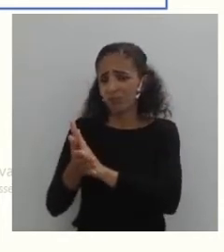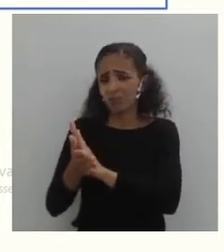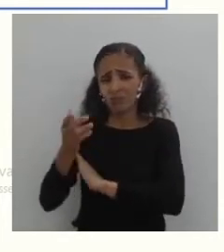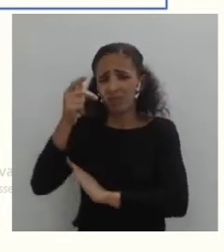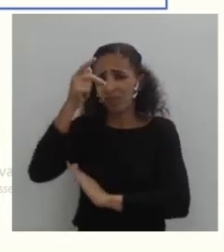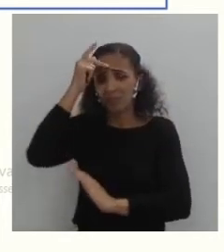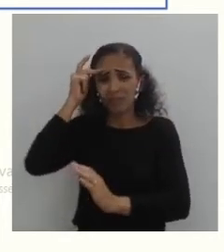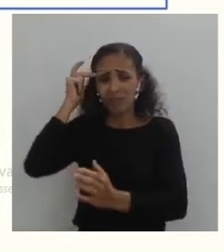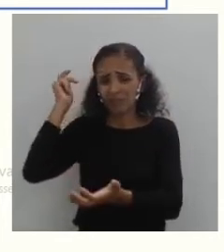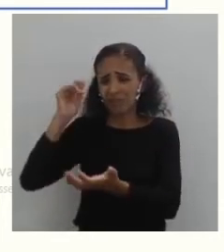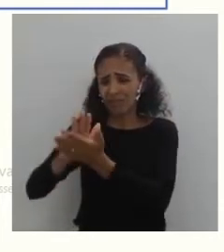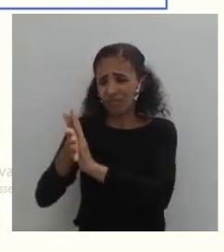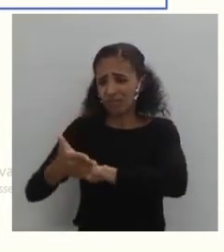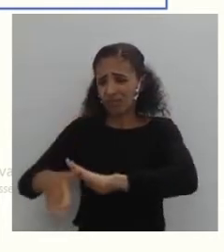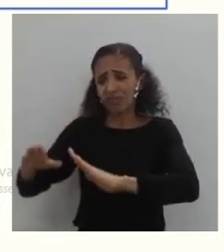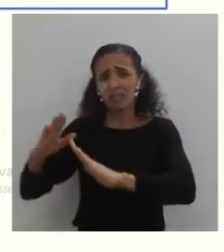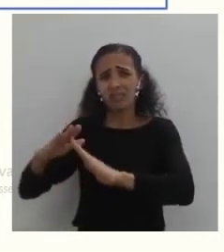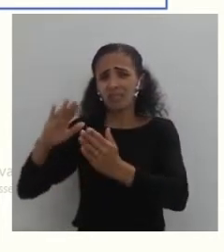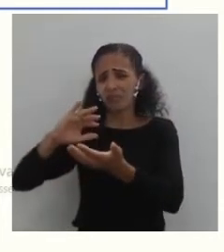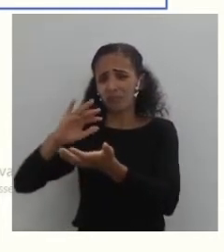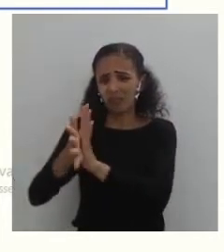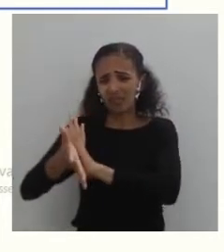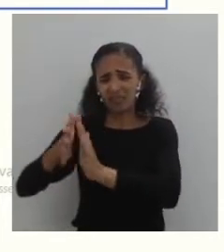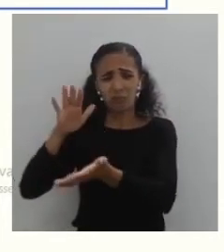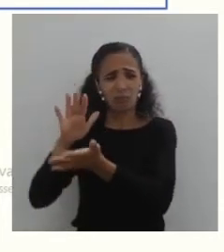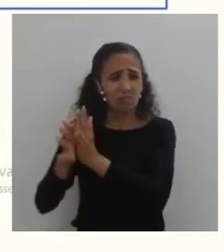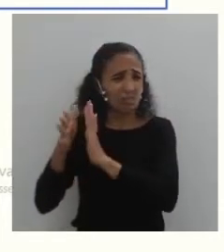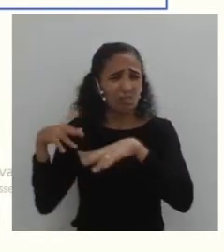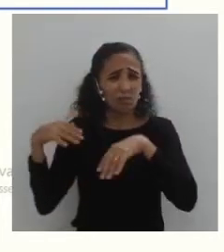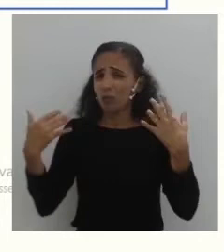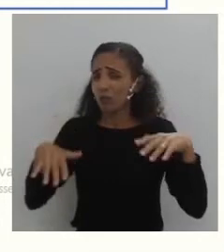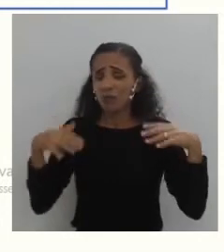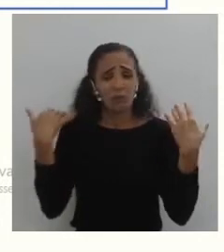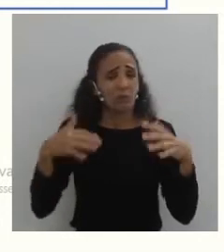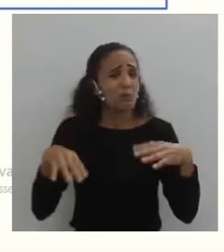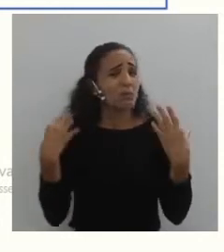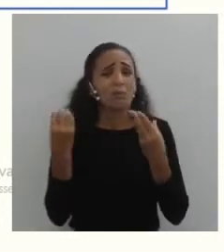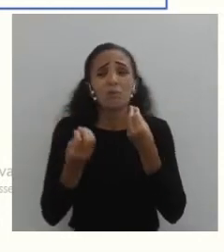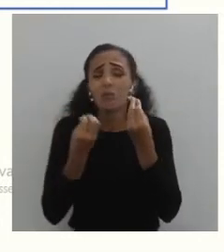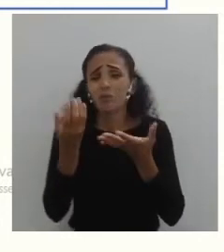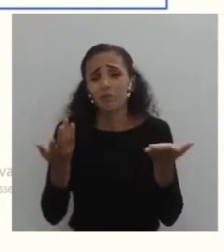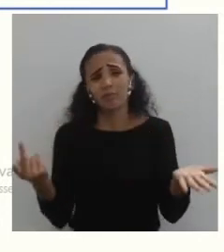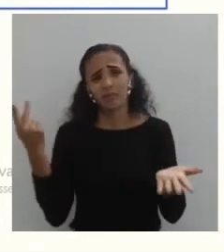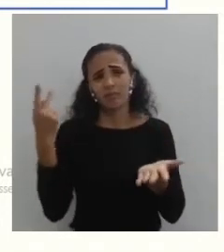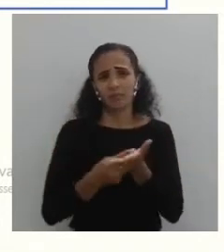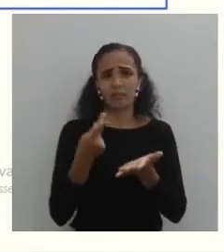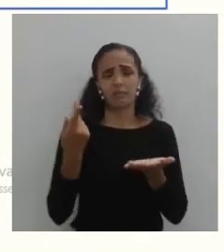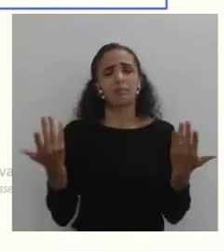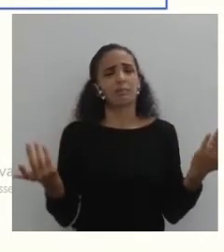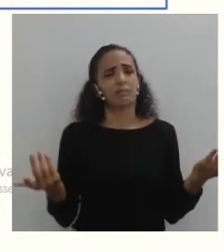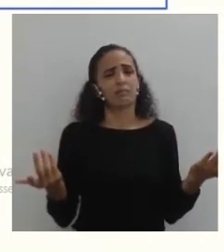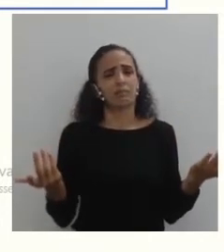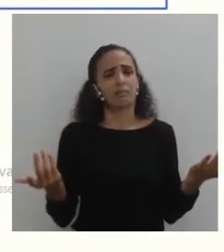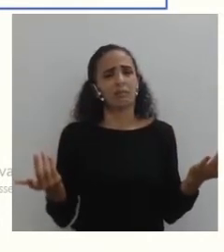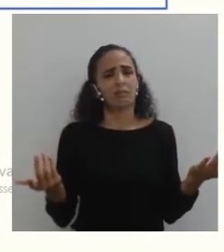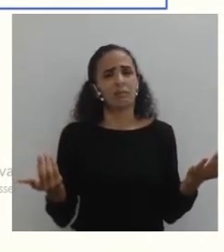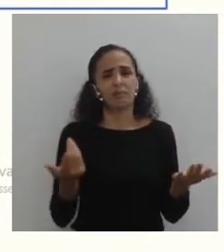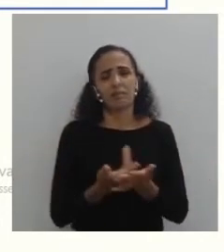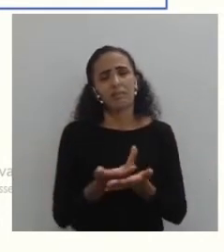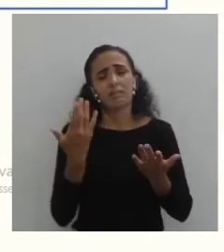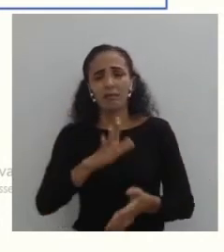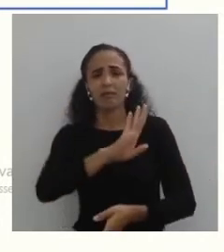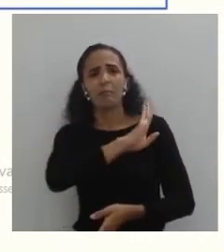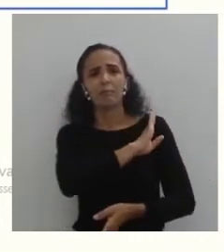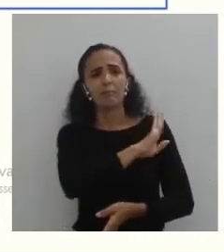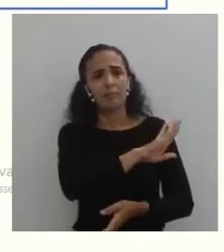Vândalos destruíram, certo? Um templo de uma religião de matriz africana. Isso aí é uma